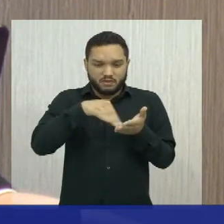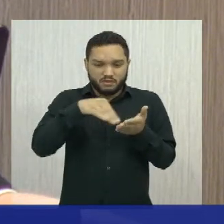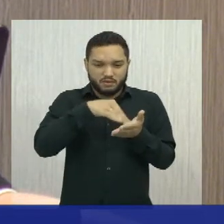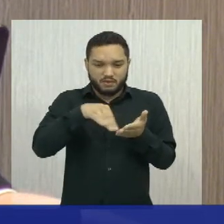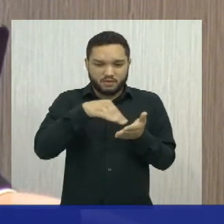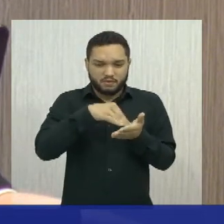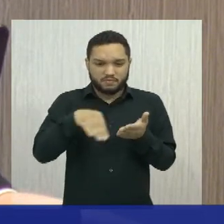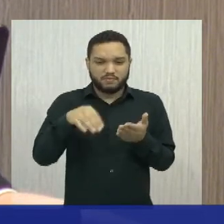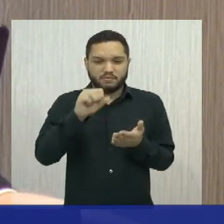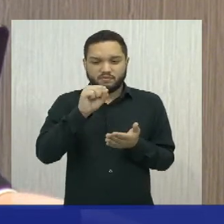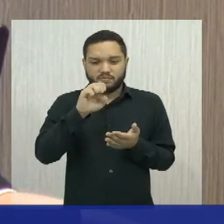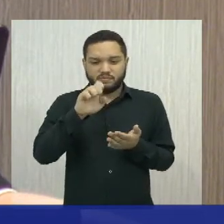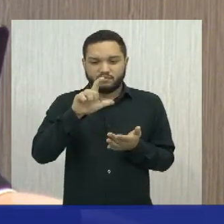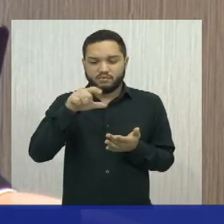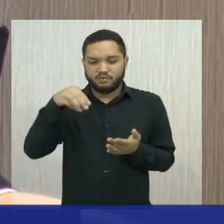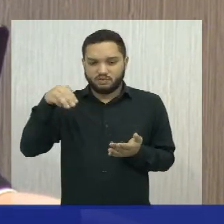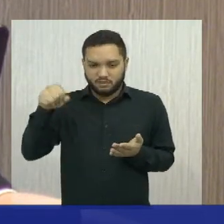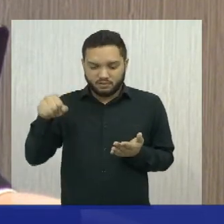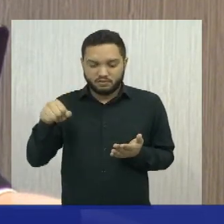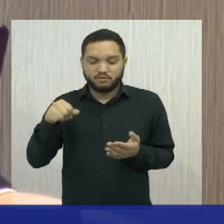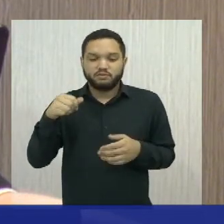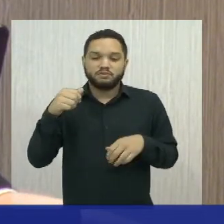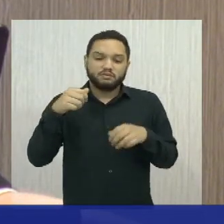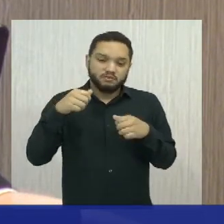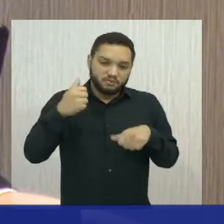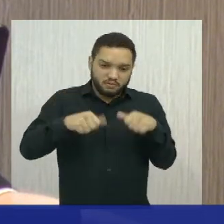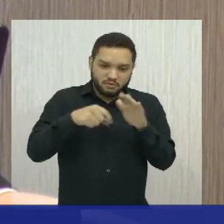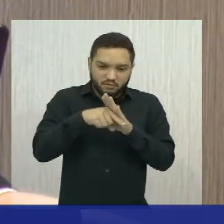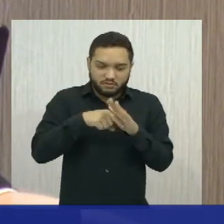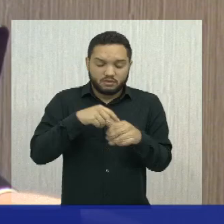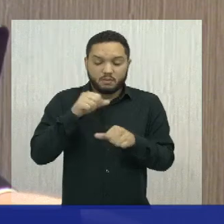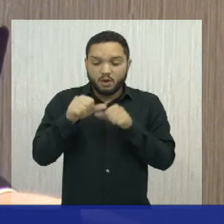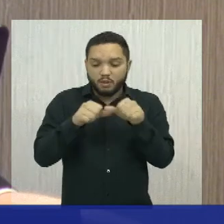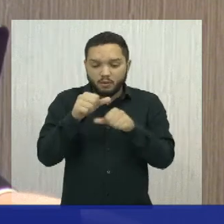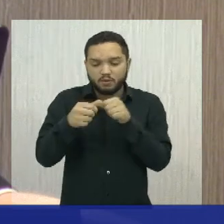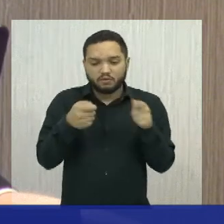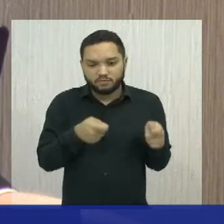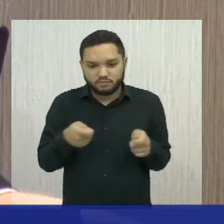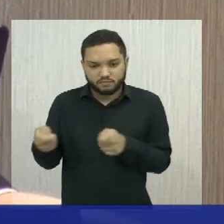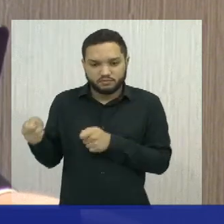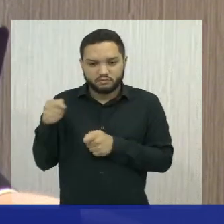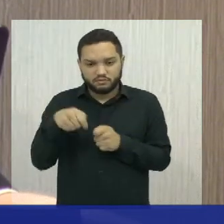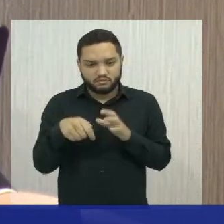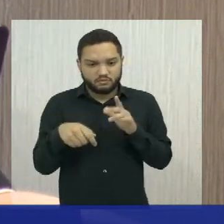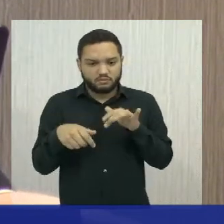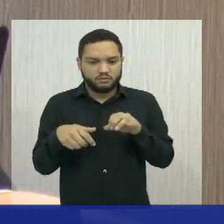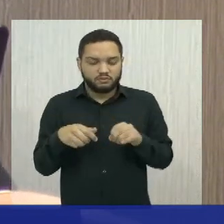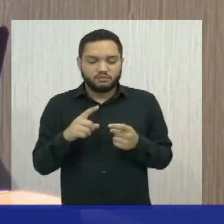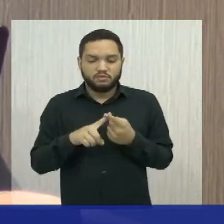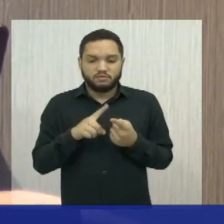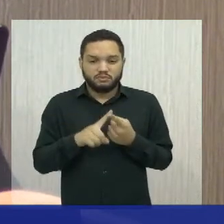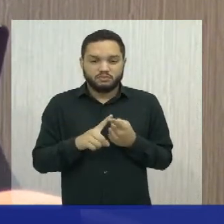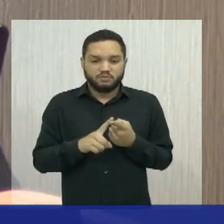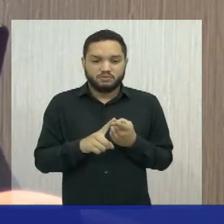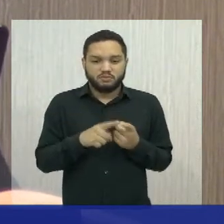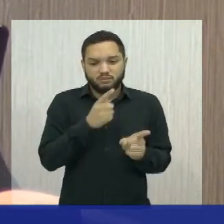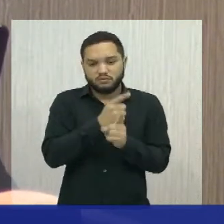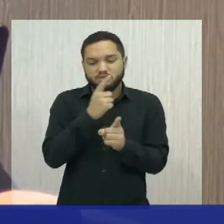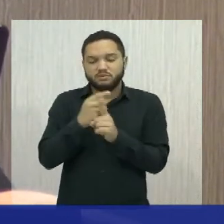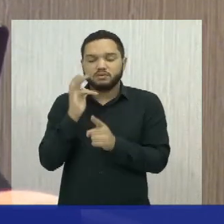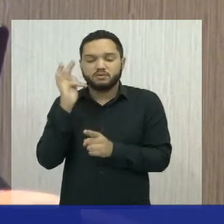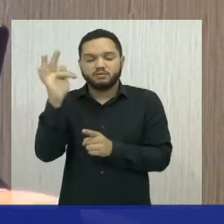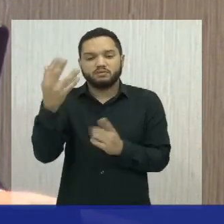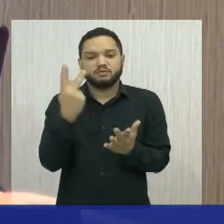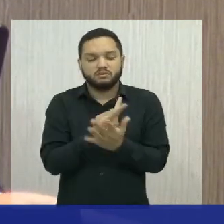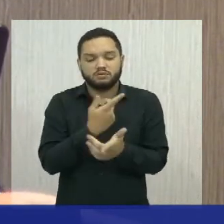Meio Ambiente, objetivando a avaliação e a atualização permanente deste Código, bem como a detecção de eventuais problemas